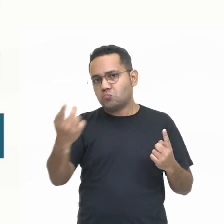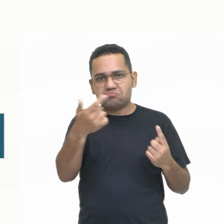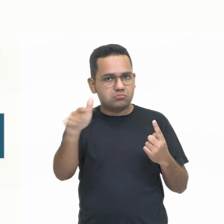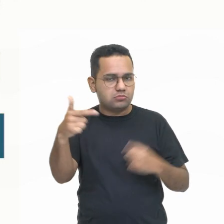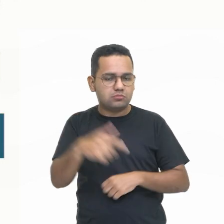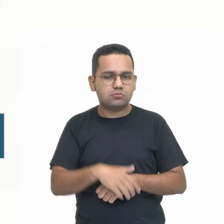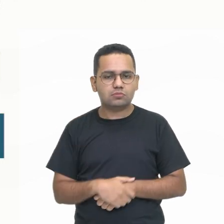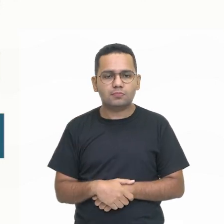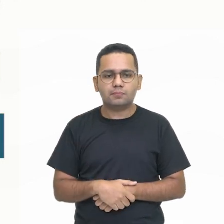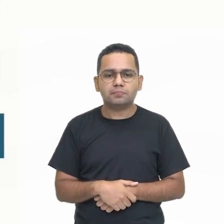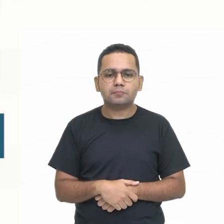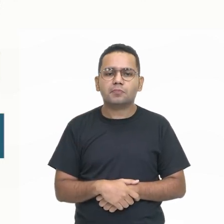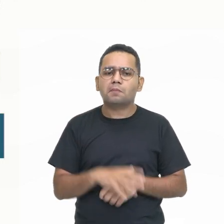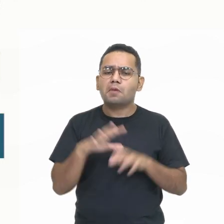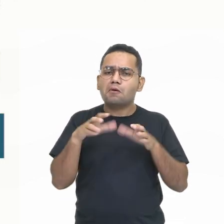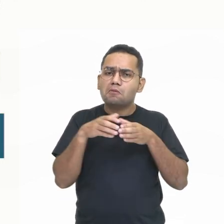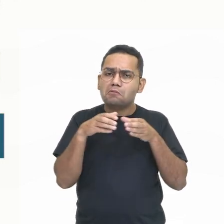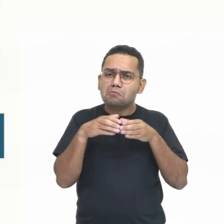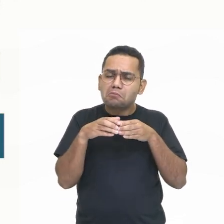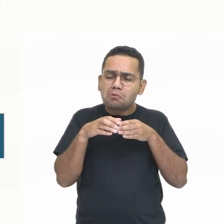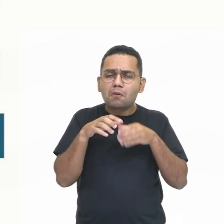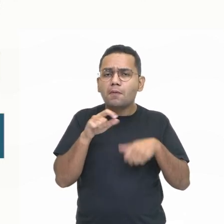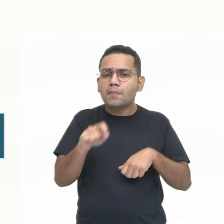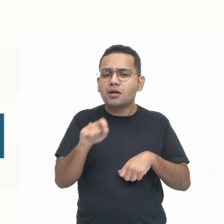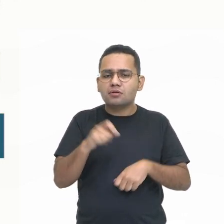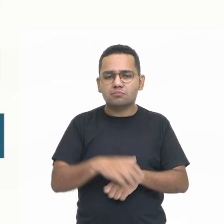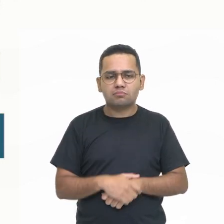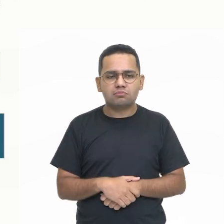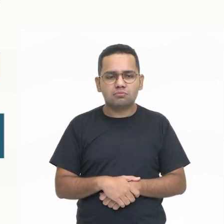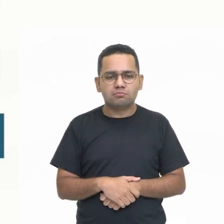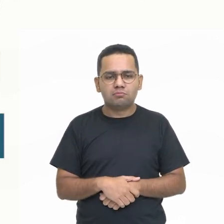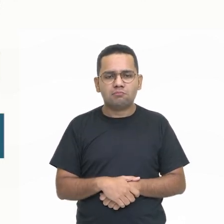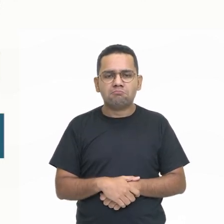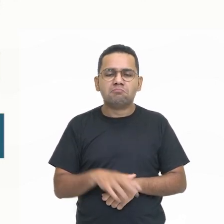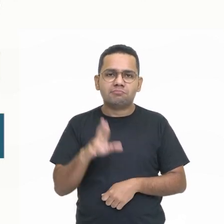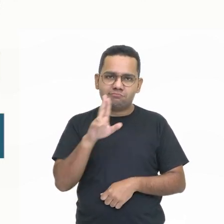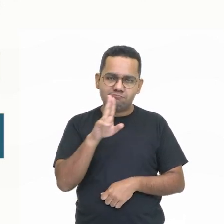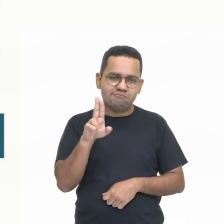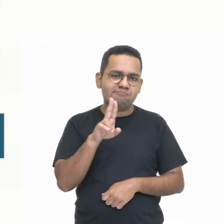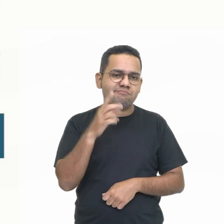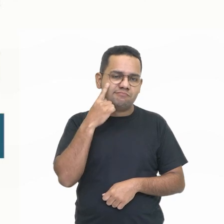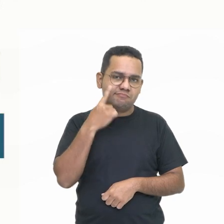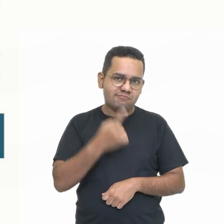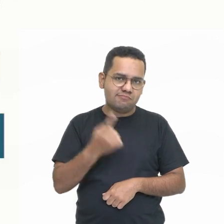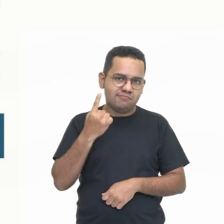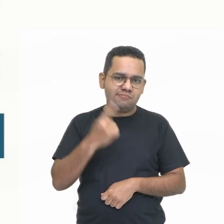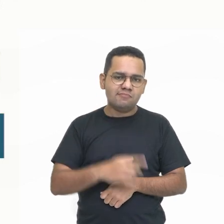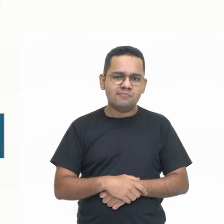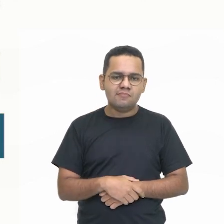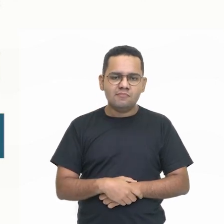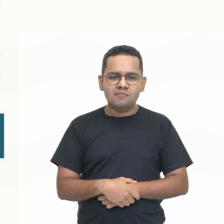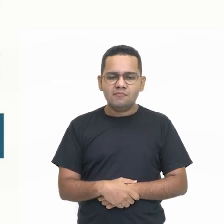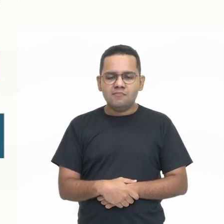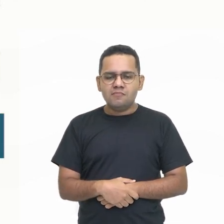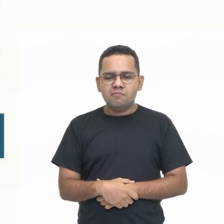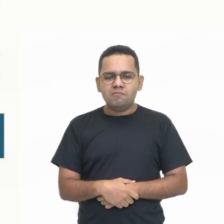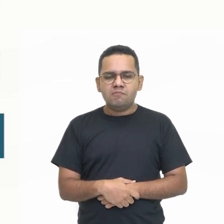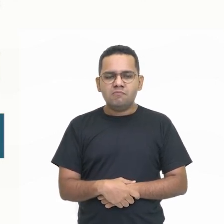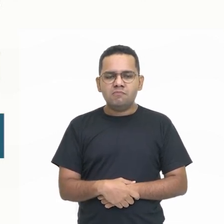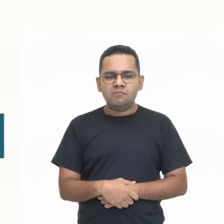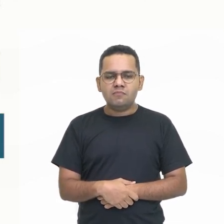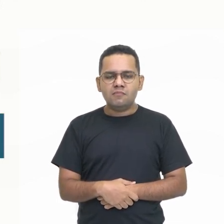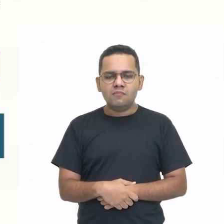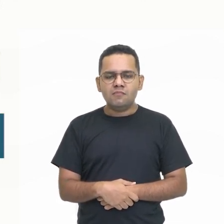essa produção por meio desse processo que a gente chama de fermentação,